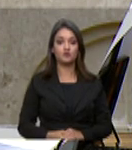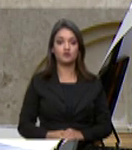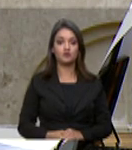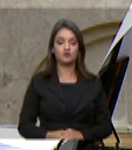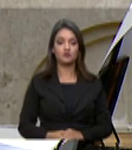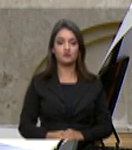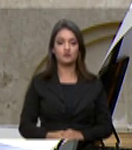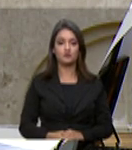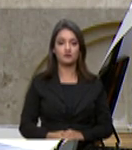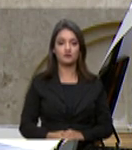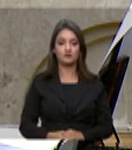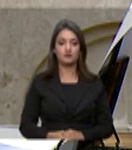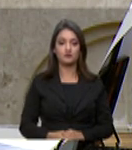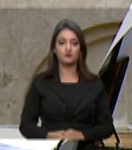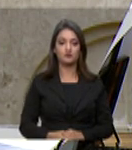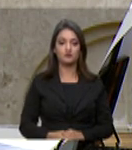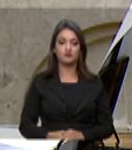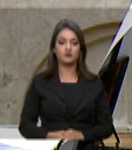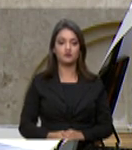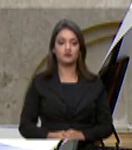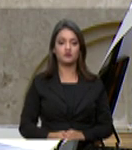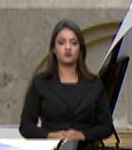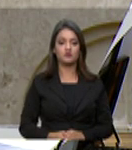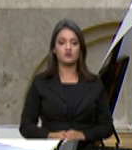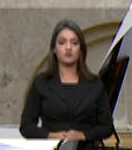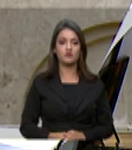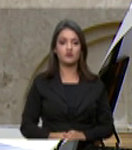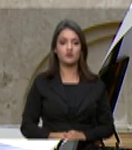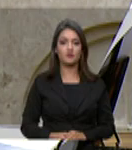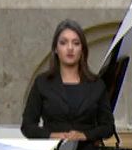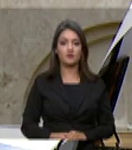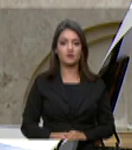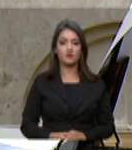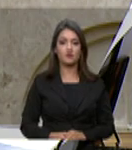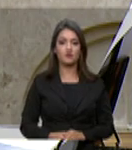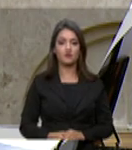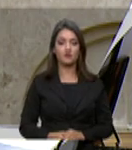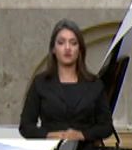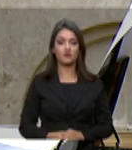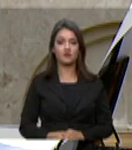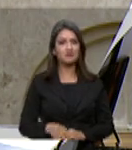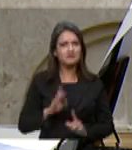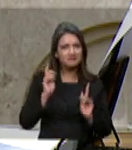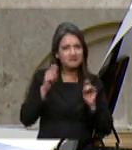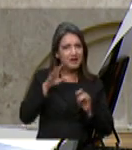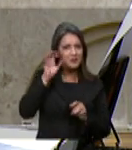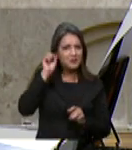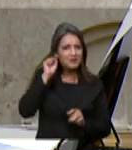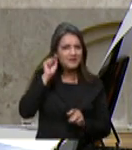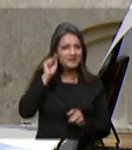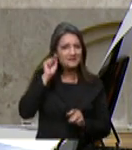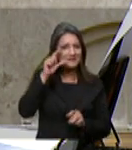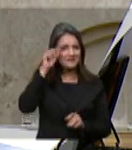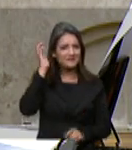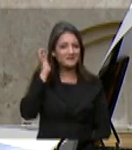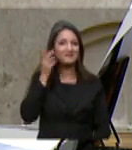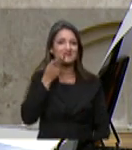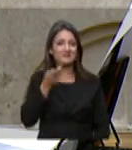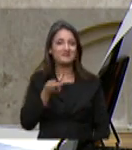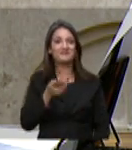o som E aí assim tá me ouvindo Presidente